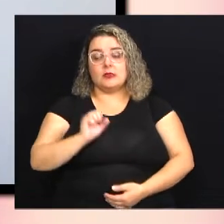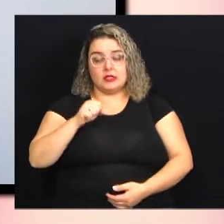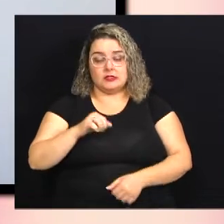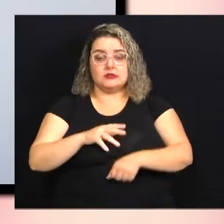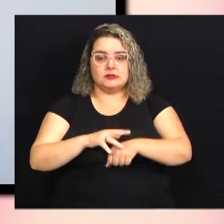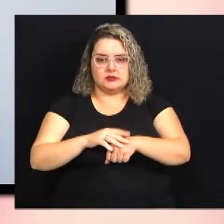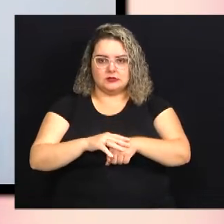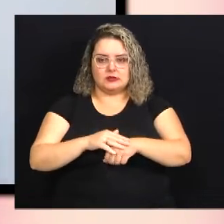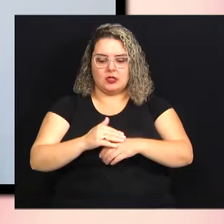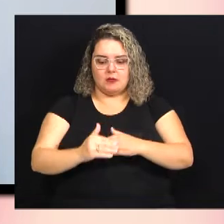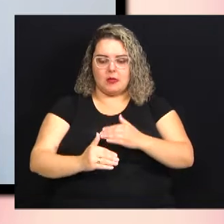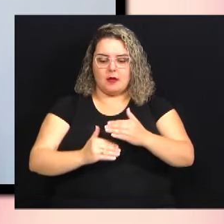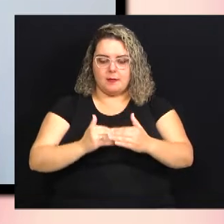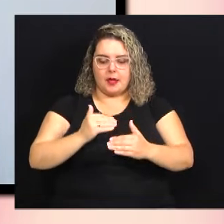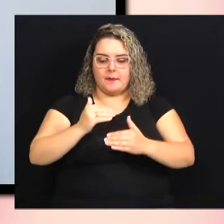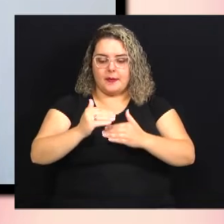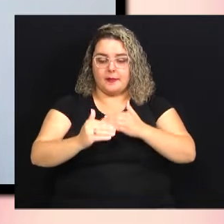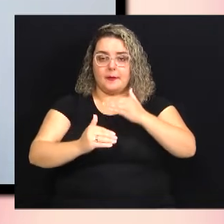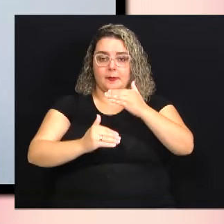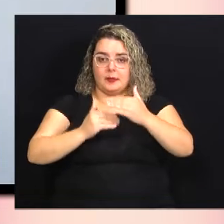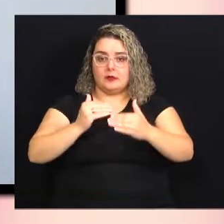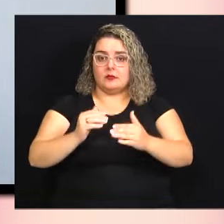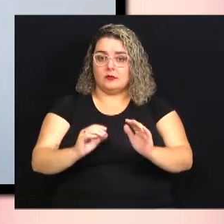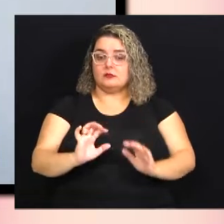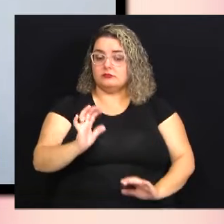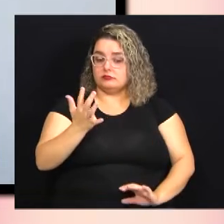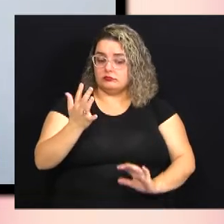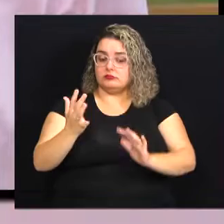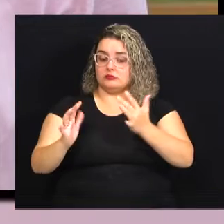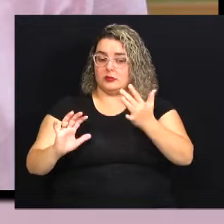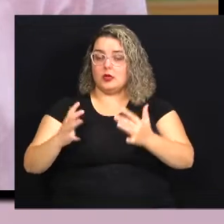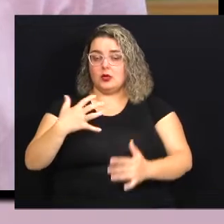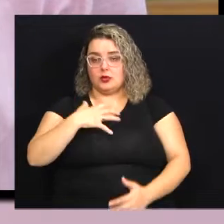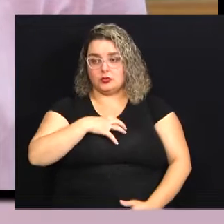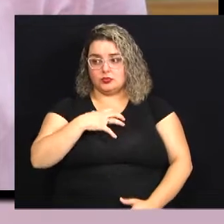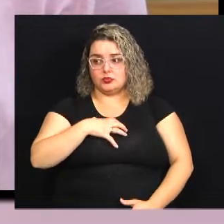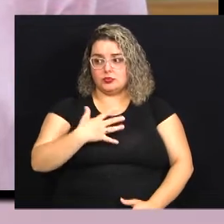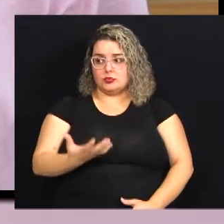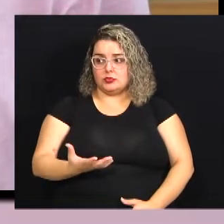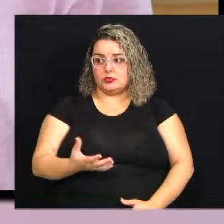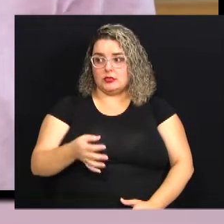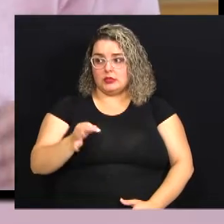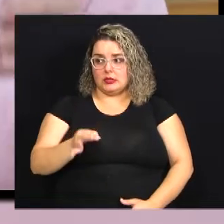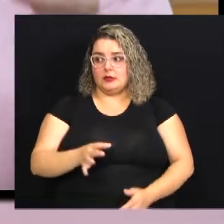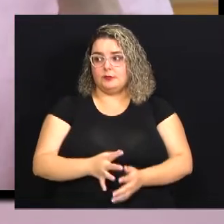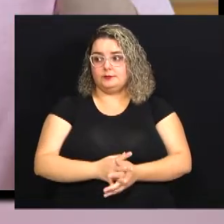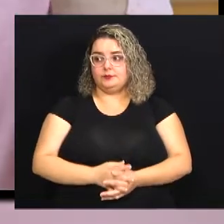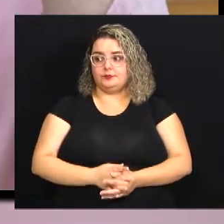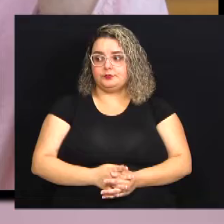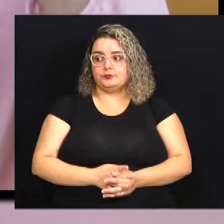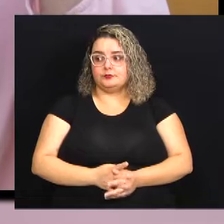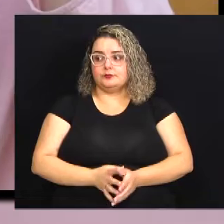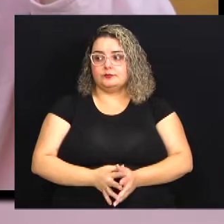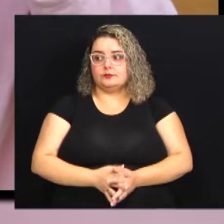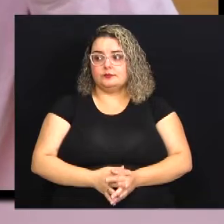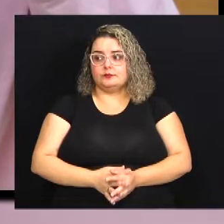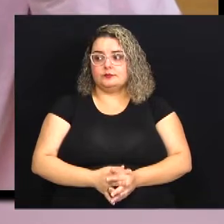vai evoluindo, vão aparecer outros sintomas, certo? Mas, assim,